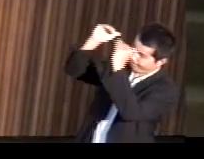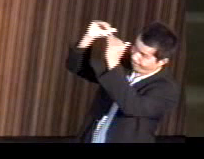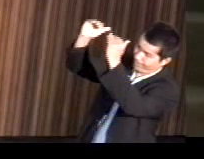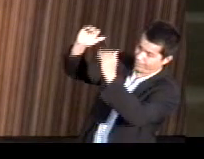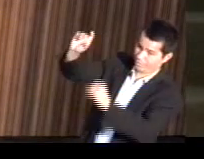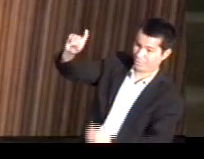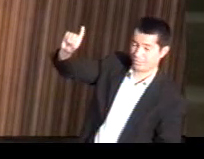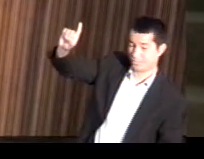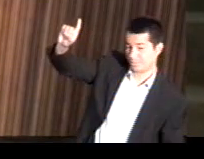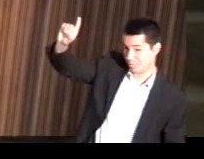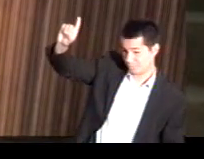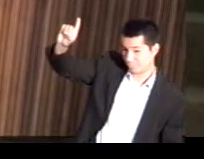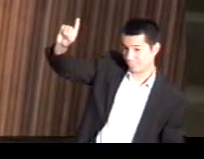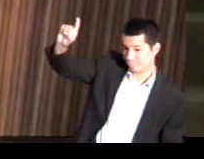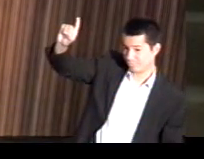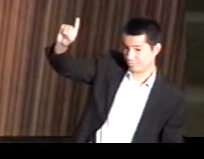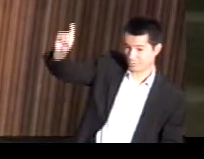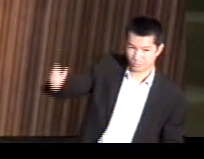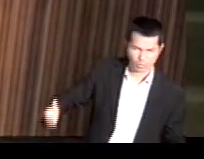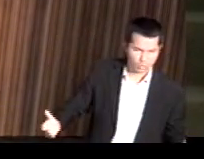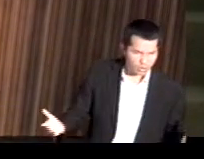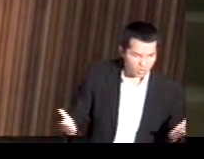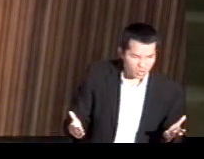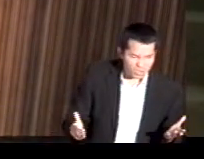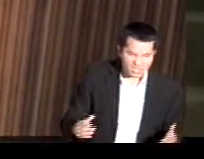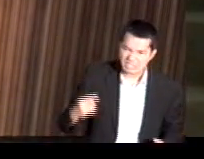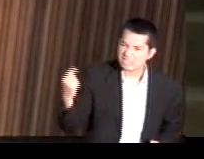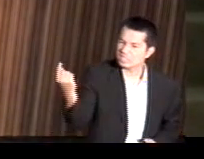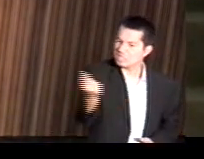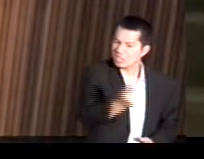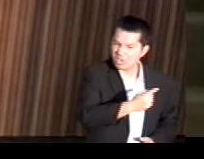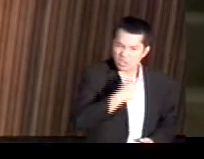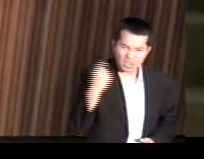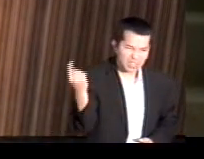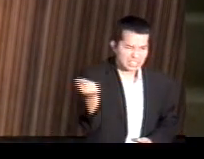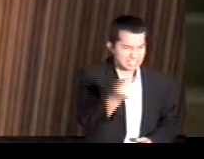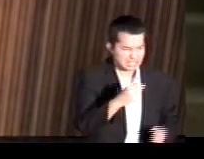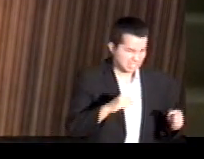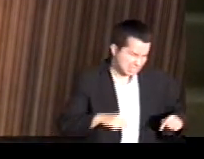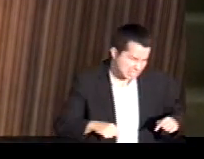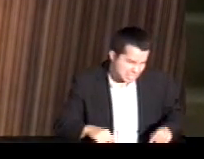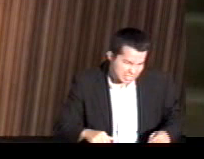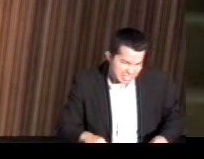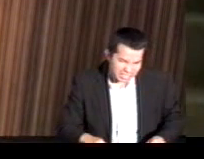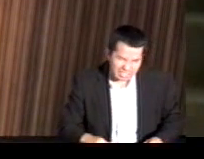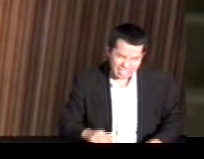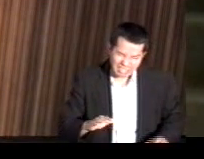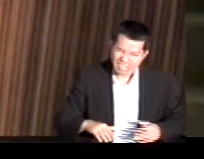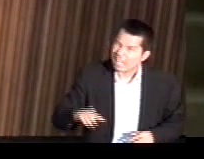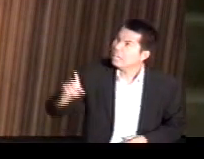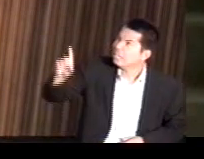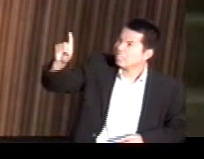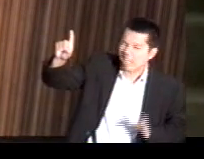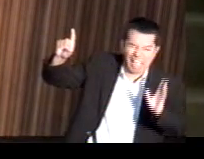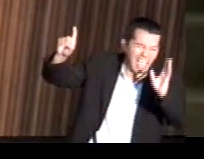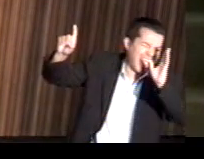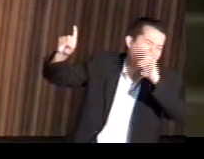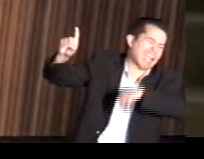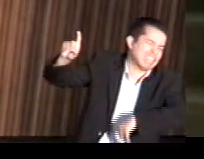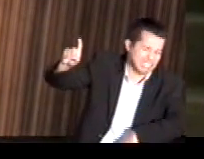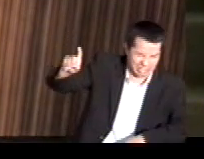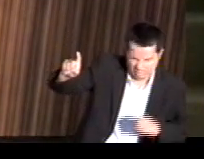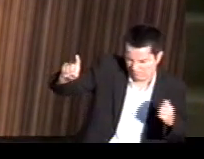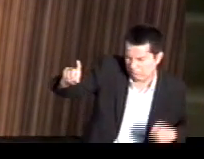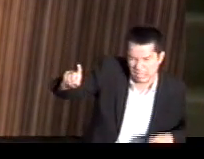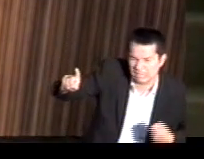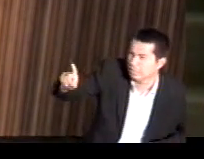gente vive num estilo de sociedade em que a reverência e o temor não existem